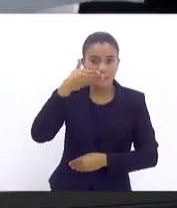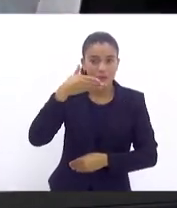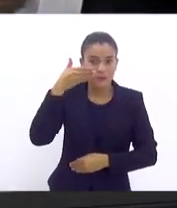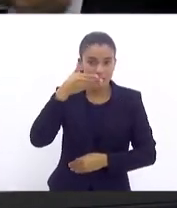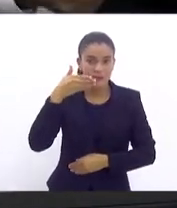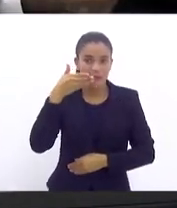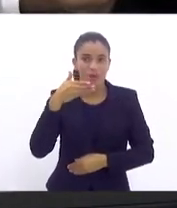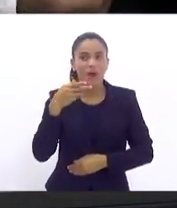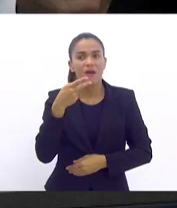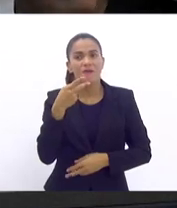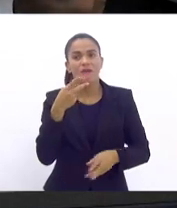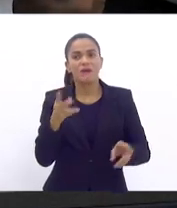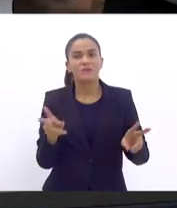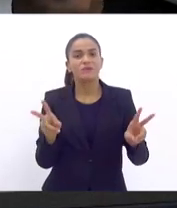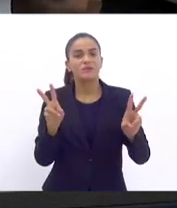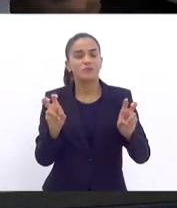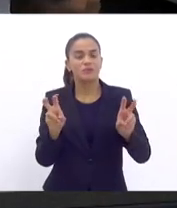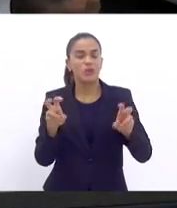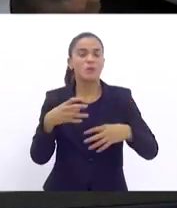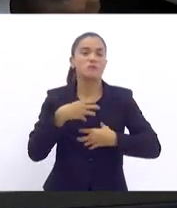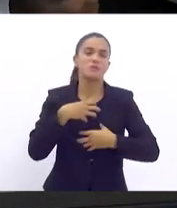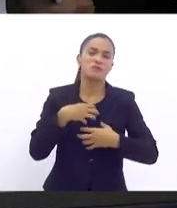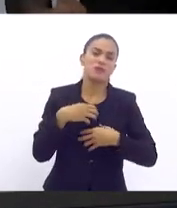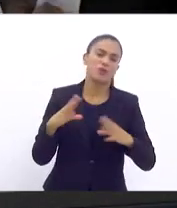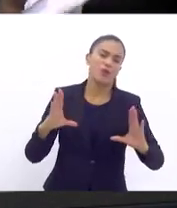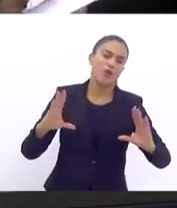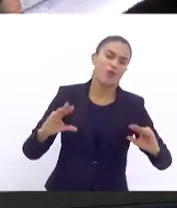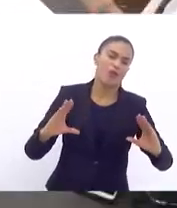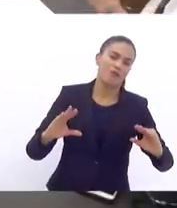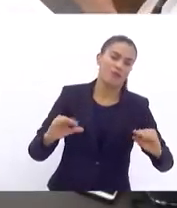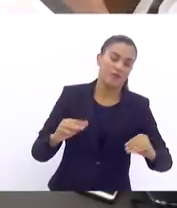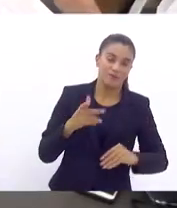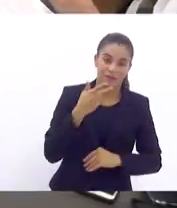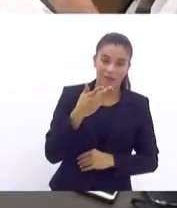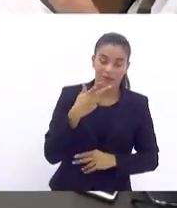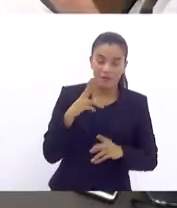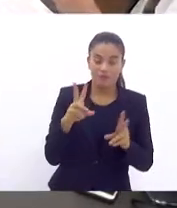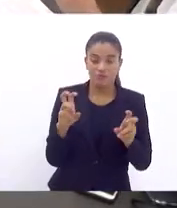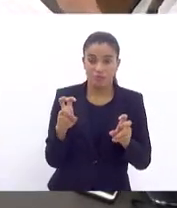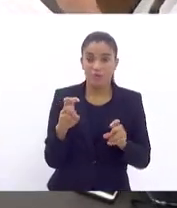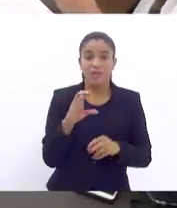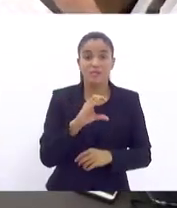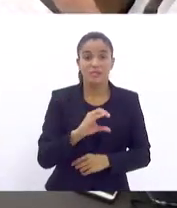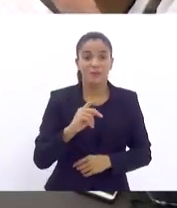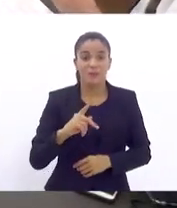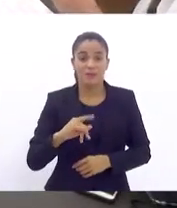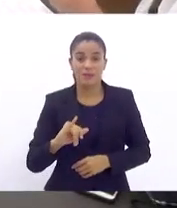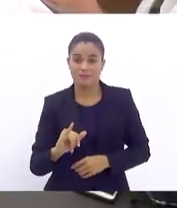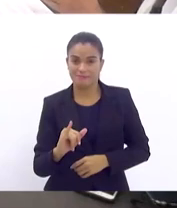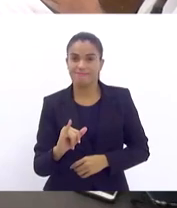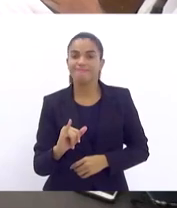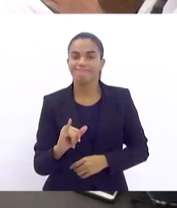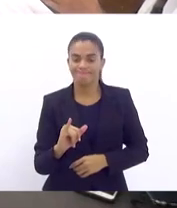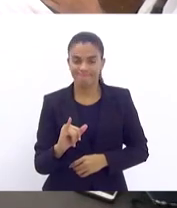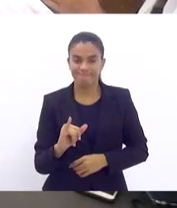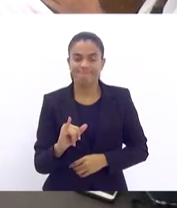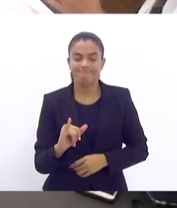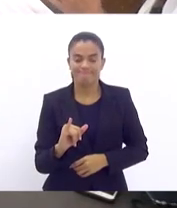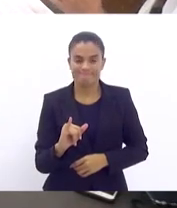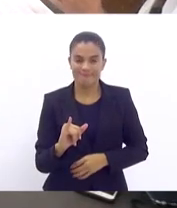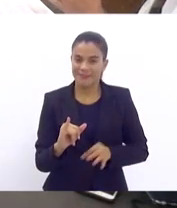para adentrar em algo aqui e aí fico com muita vontade de fazê-lo não âmbito da ccj aqui a questão das cpis é algo que